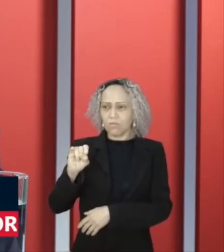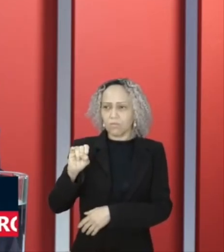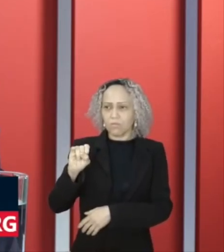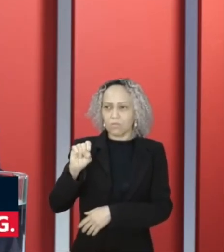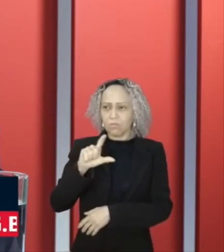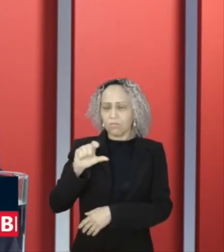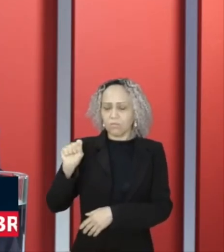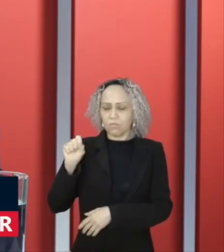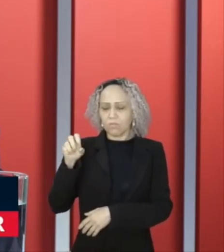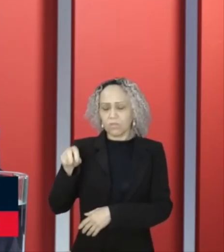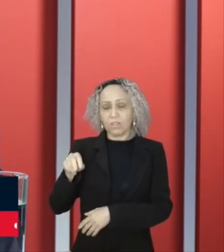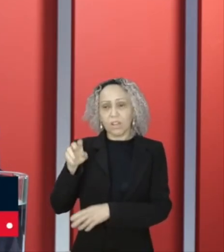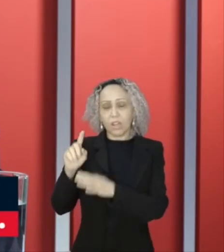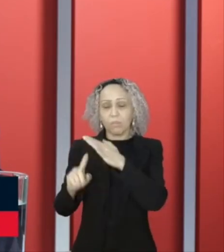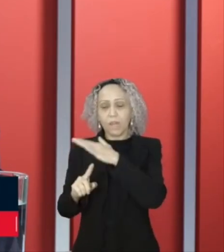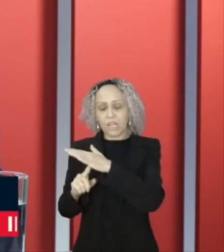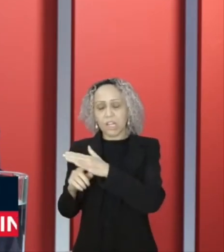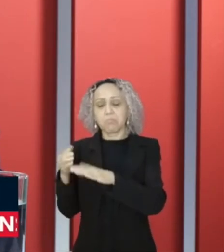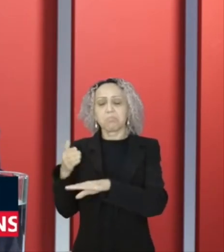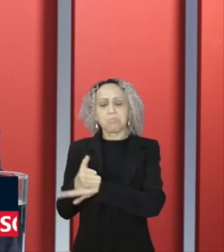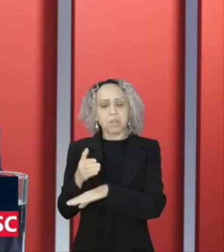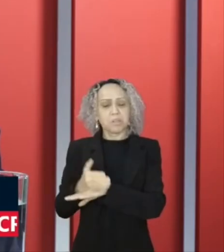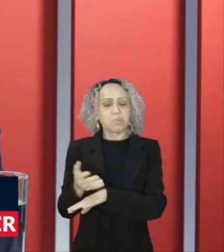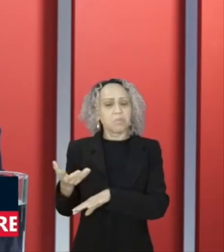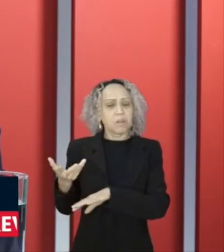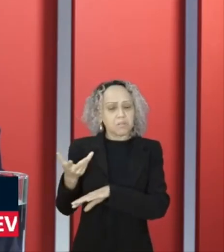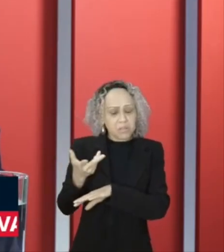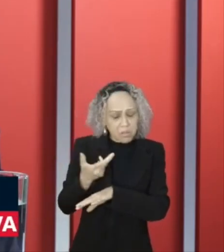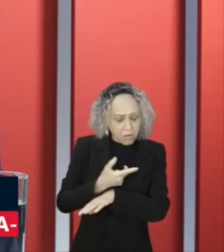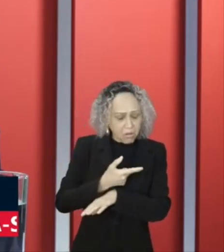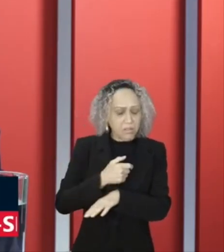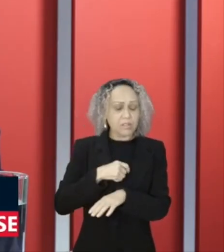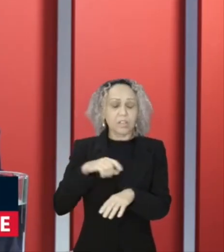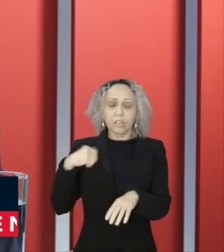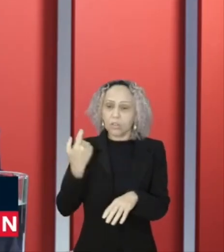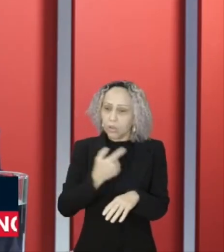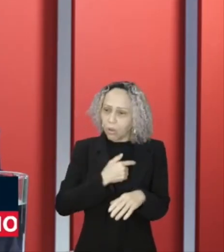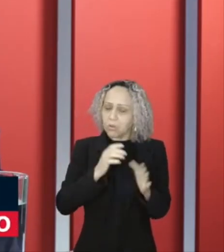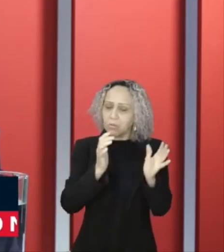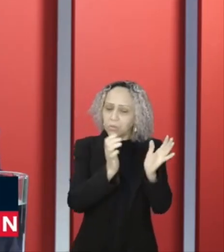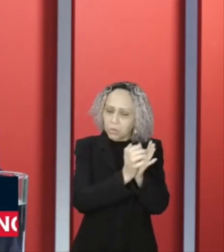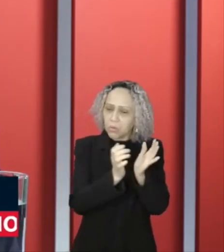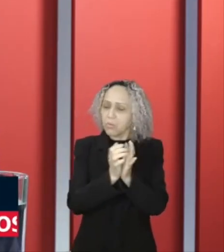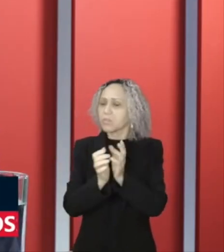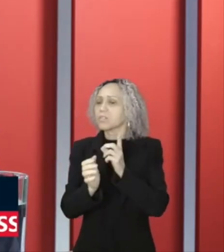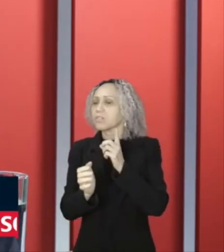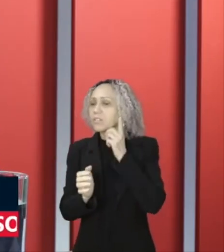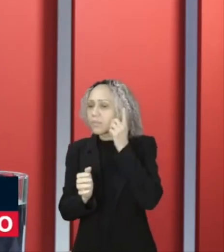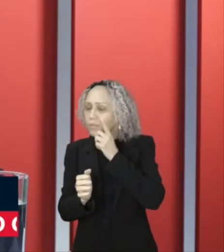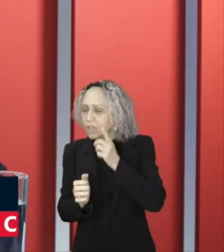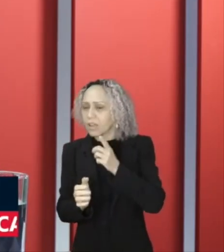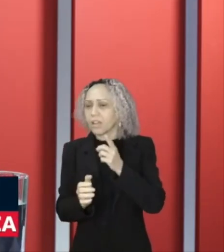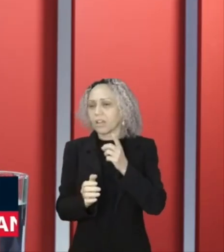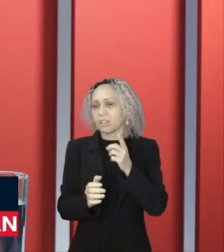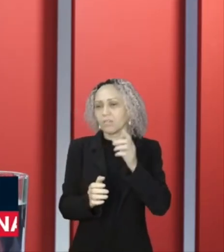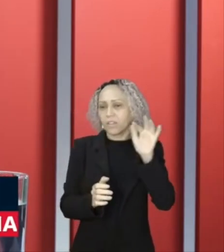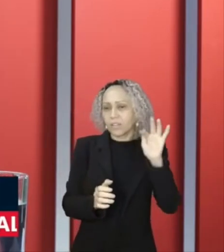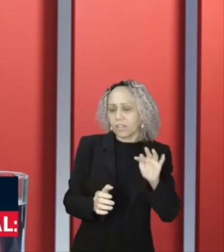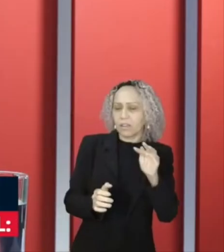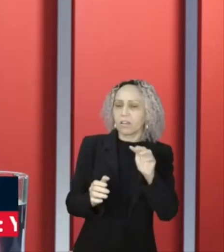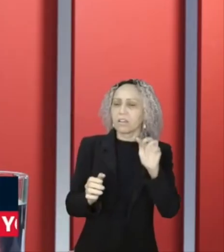bancadas, tanto deputados federais quanto estaduais. Nossos senadores fizeram presença,